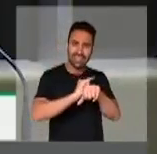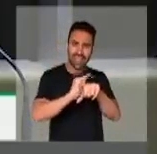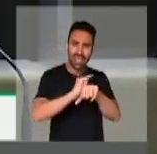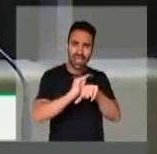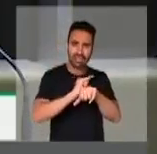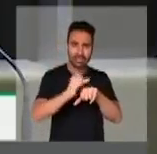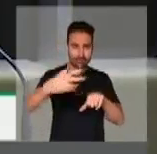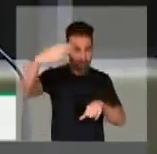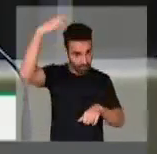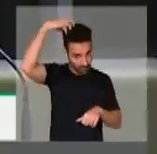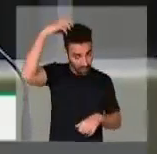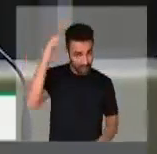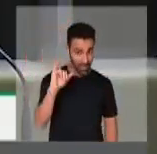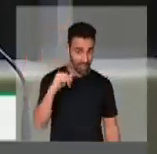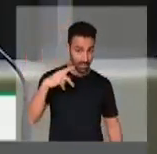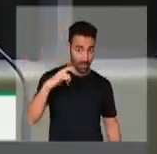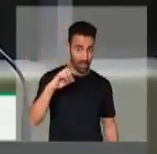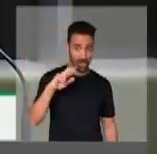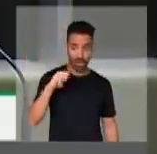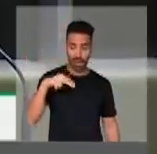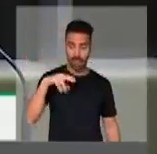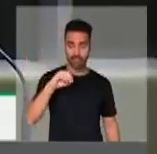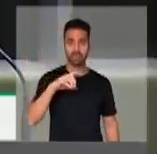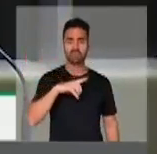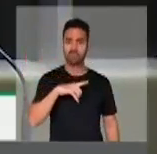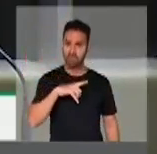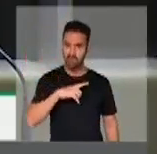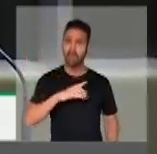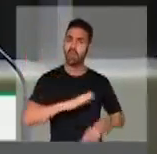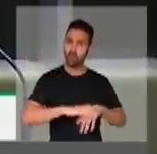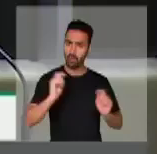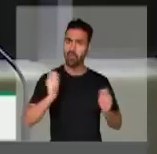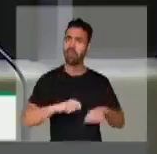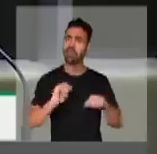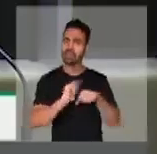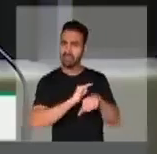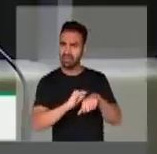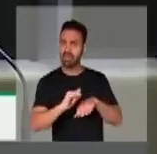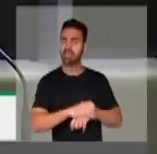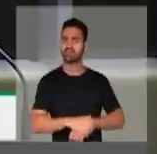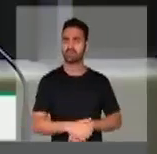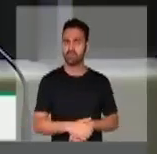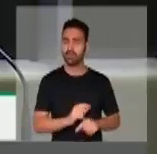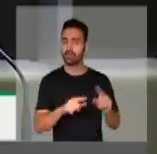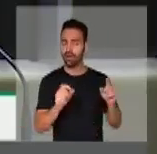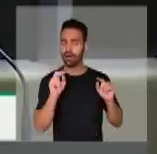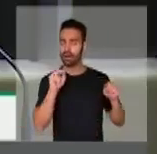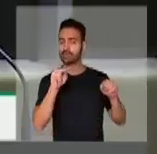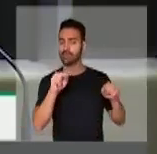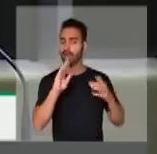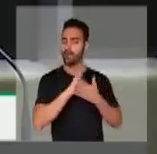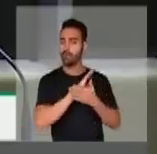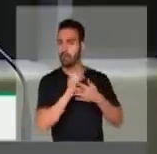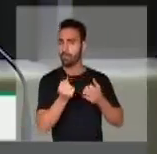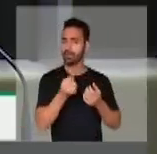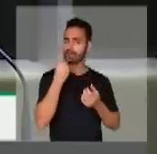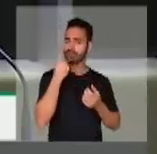imperialismo é feito de forma muito competente, é de forma muito articulada. Que bom que a gente vê algumas contradições